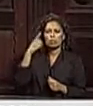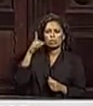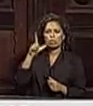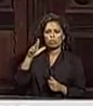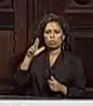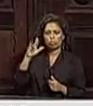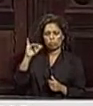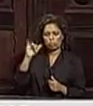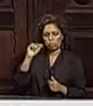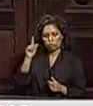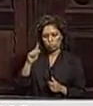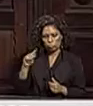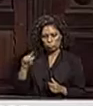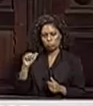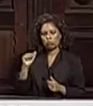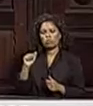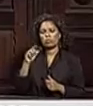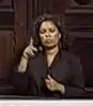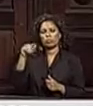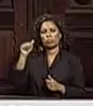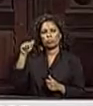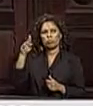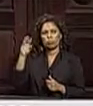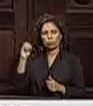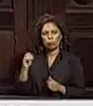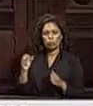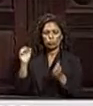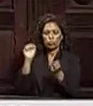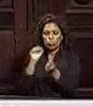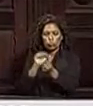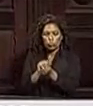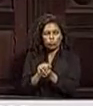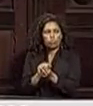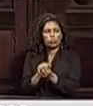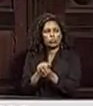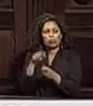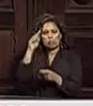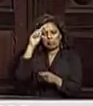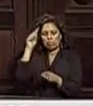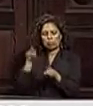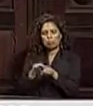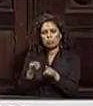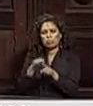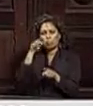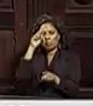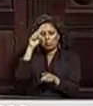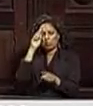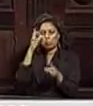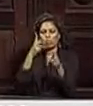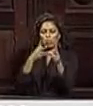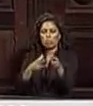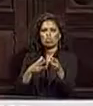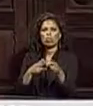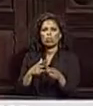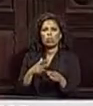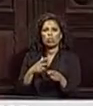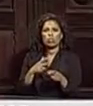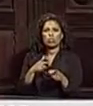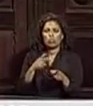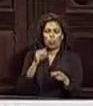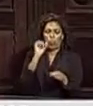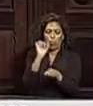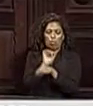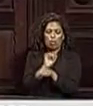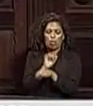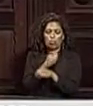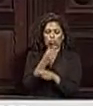conjunto, tributação, economia, orçamento, com o senador que era o relator da comissão especial da Lei Candir, para a